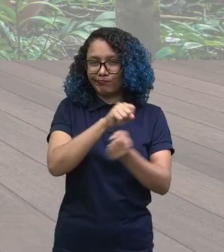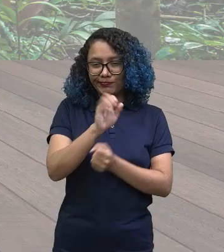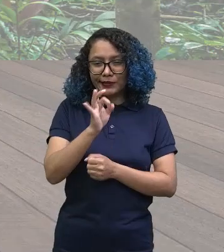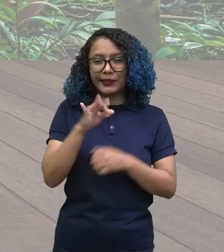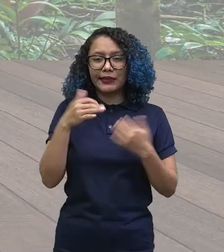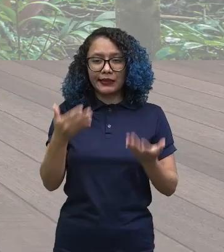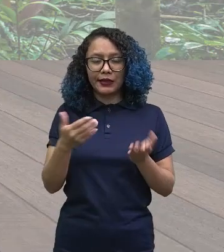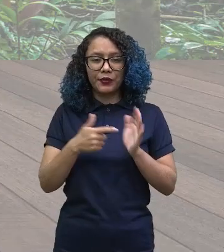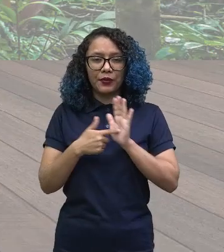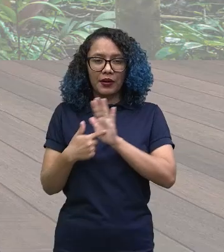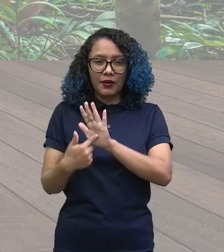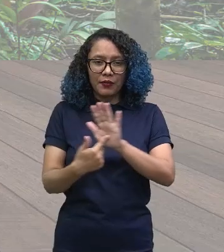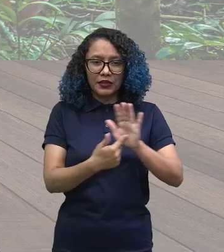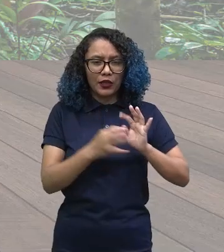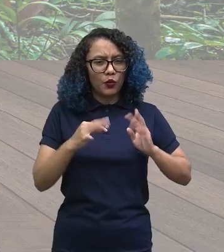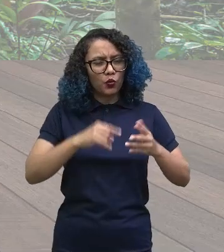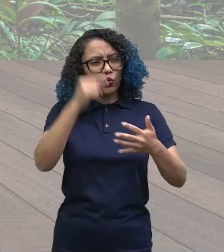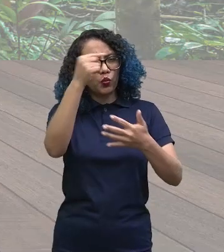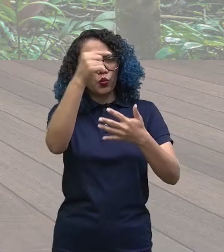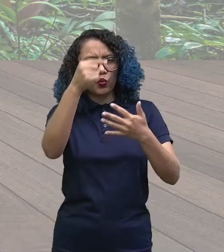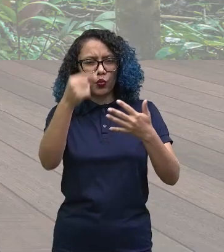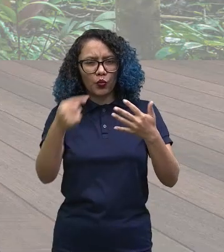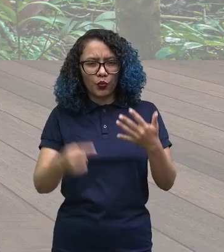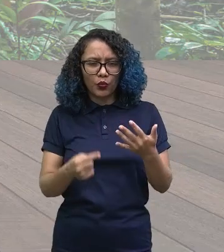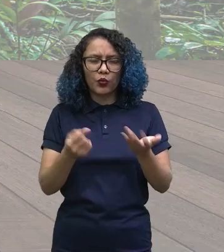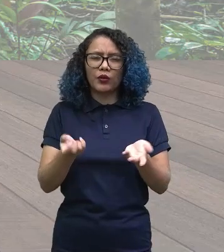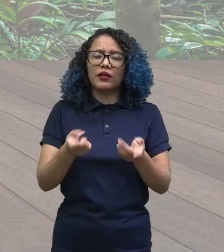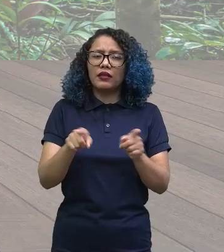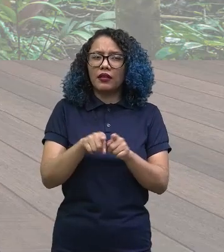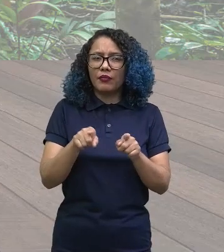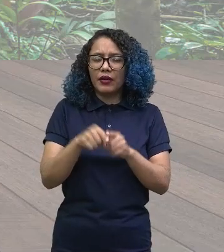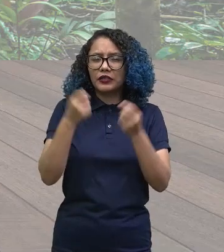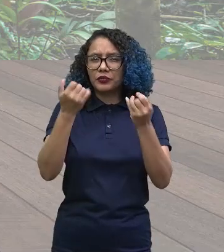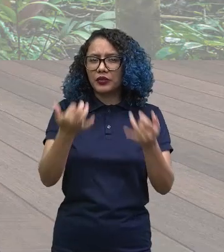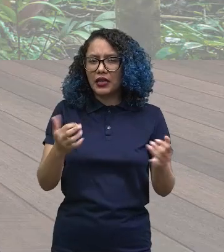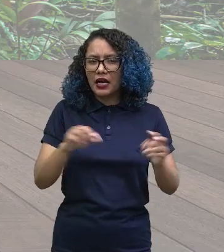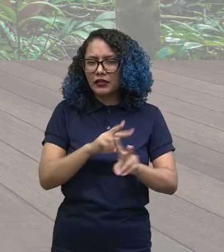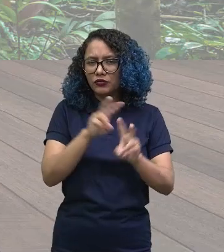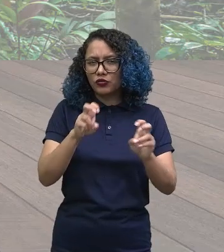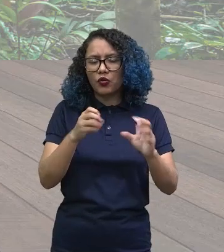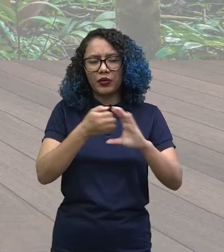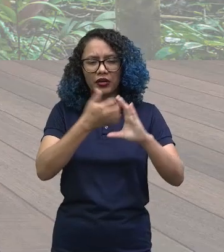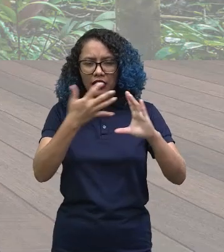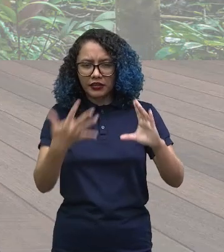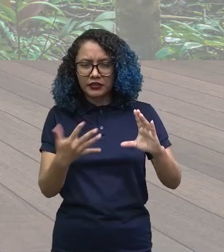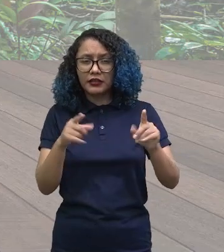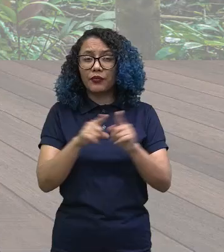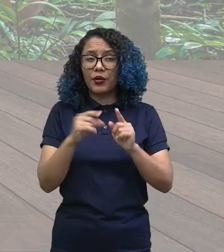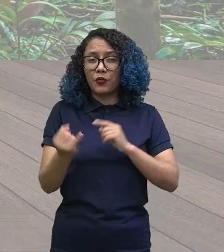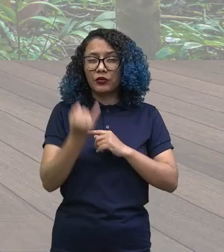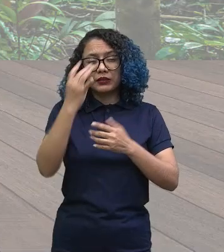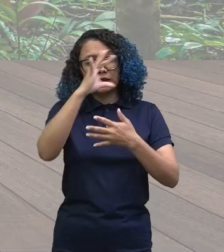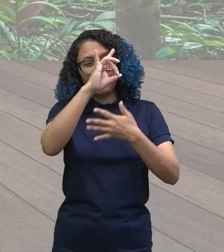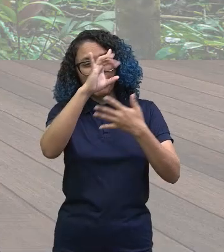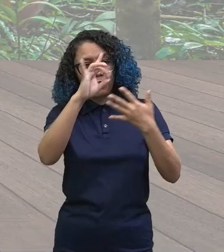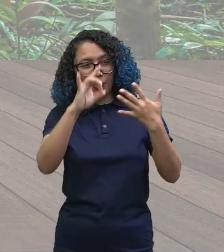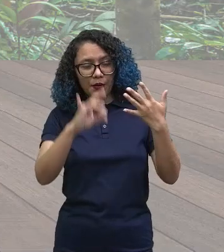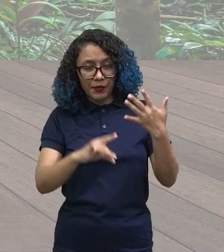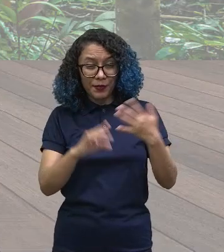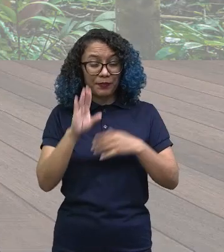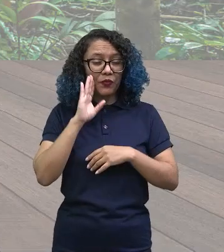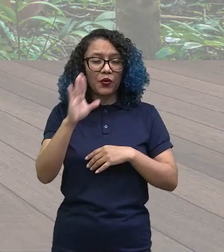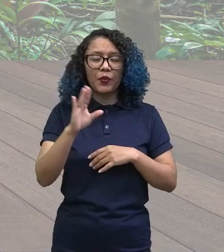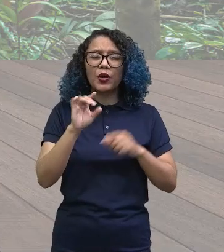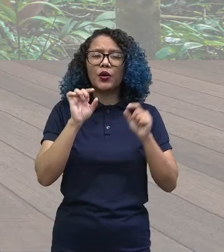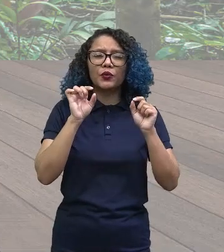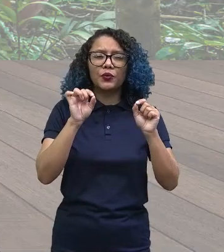aí apresentar todos esses objetivos, conversar um pouco, sobre a característica e a importância de cada um deles,